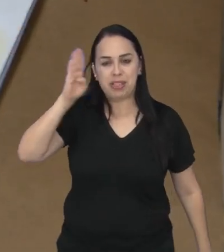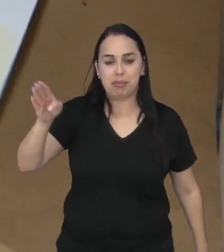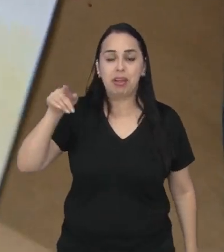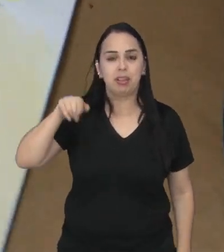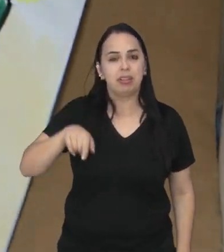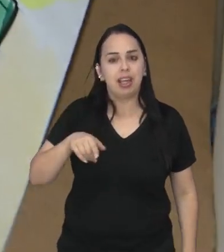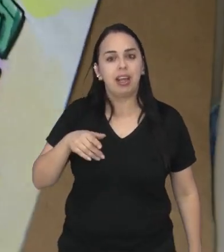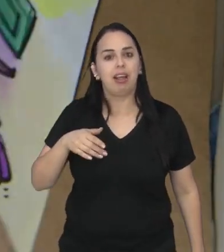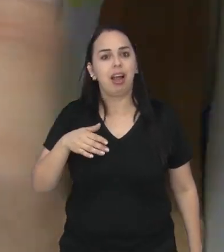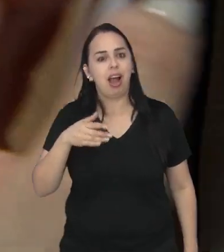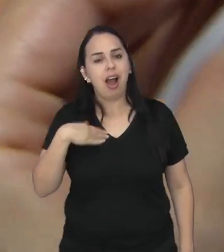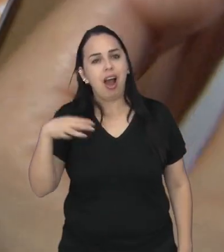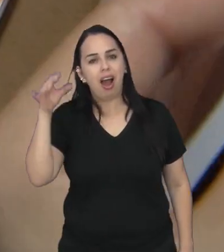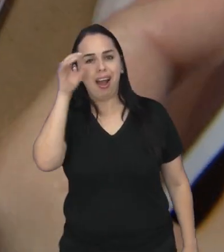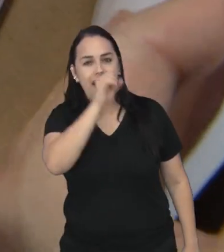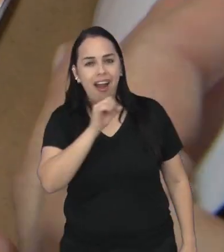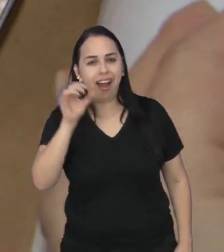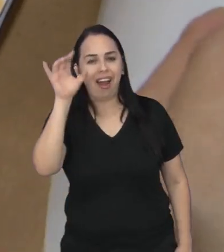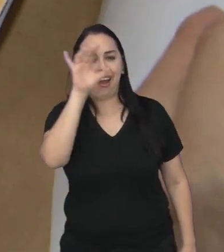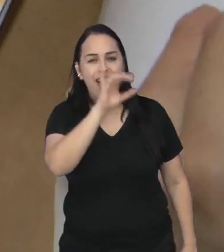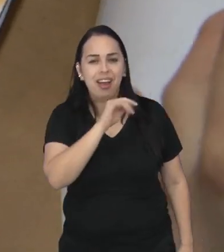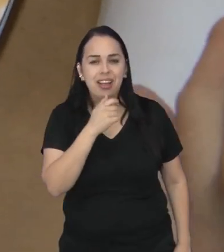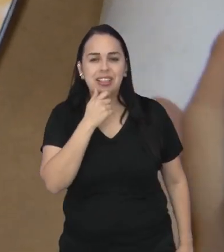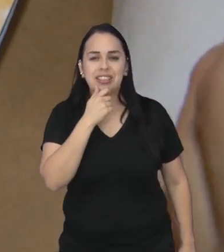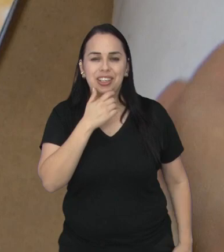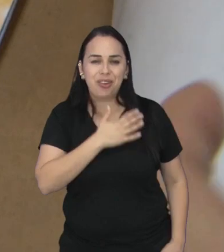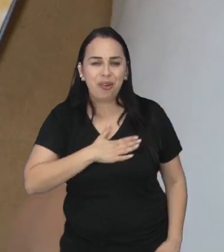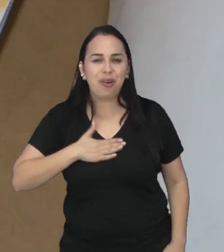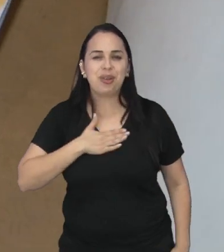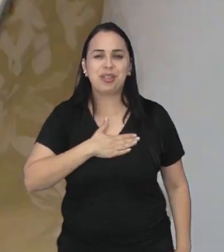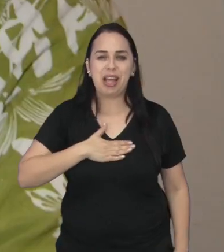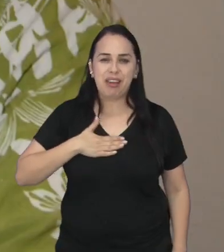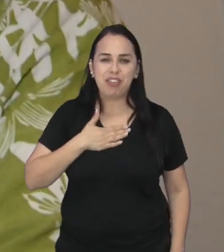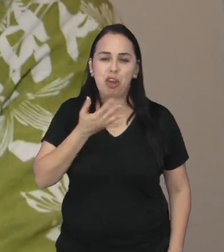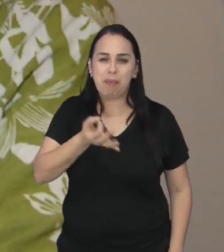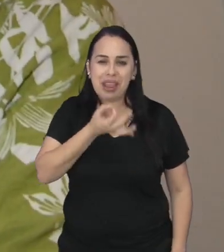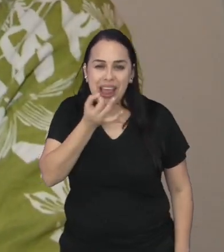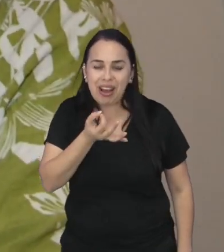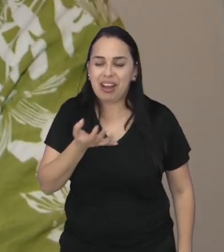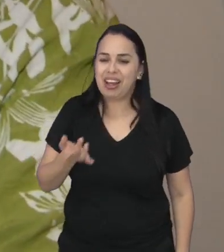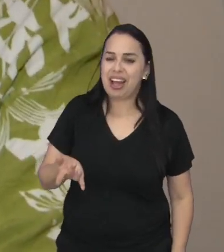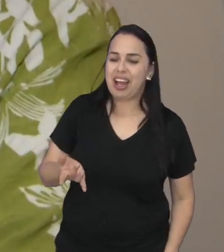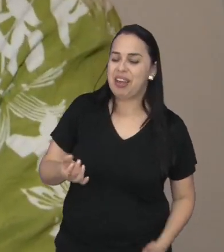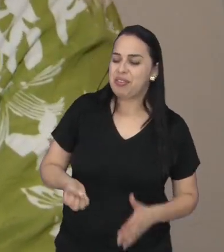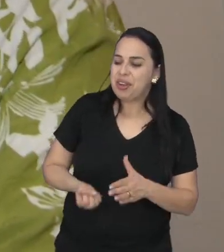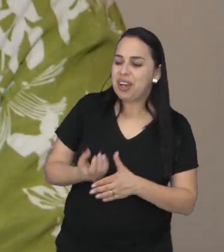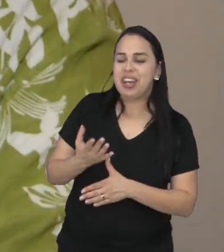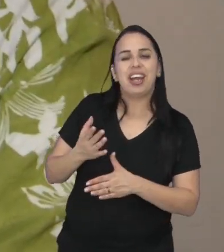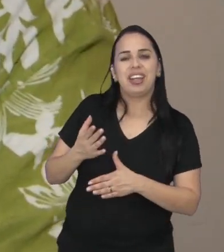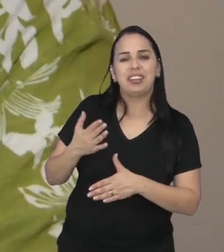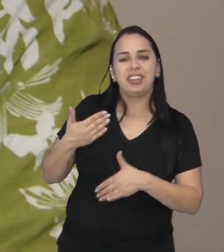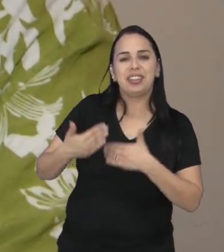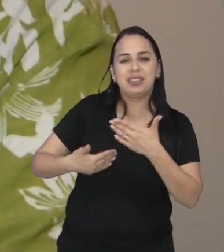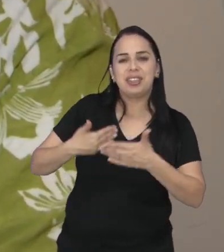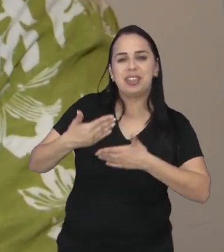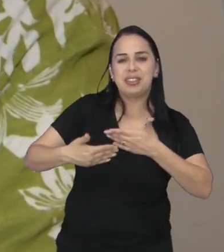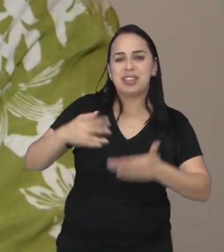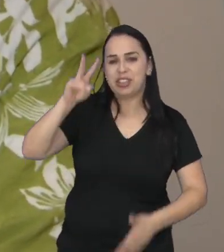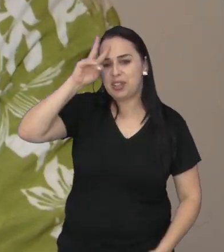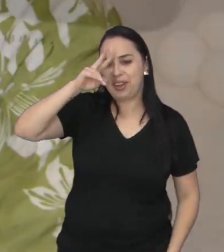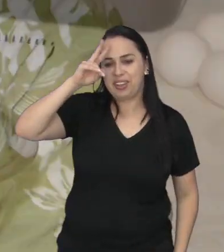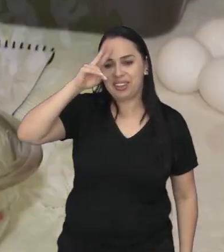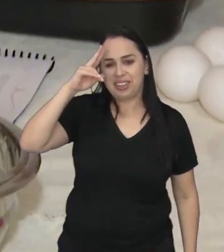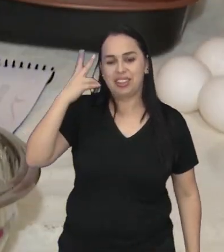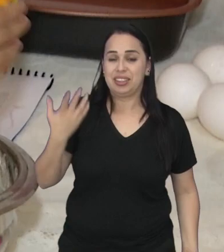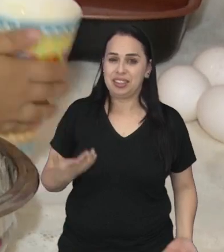que ela tinha uma facilidade para aprender, gostava de participar, eu fui criando as histórias em cima do que a gente fazia no dia a